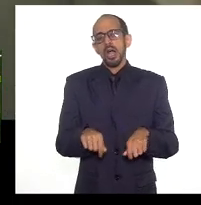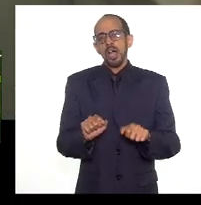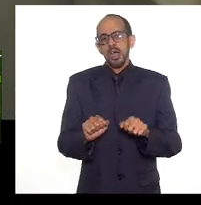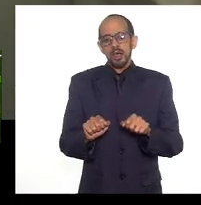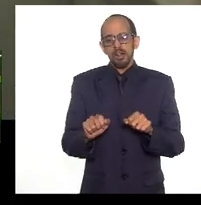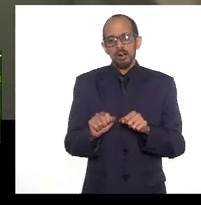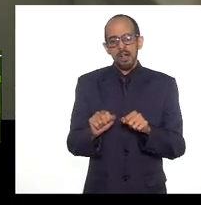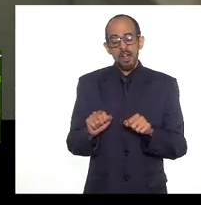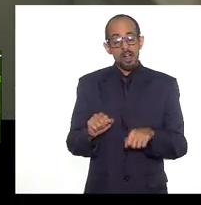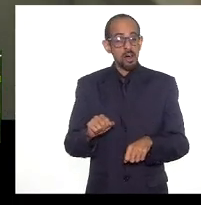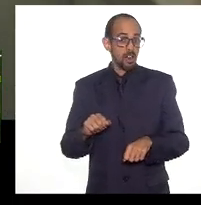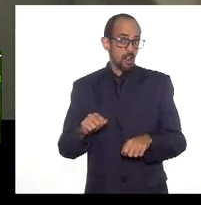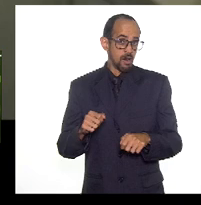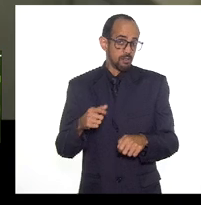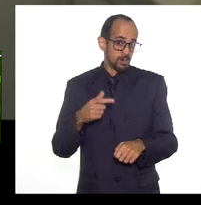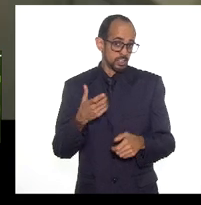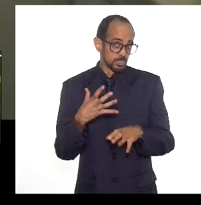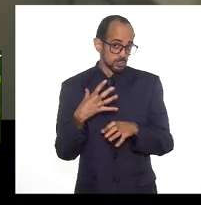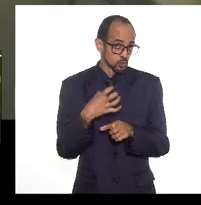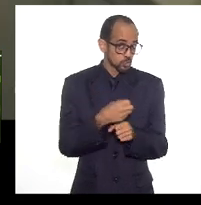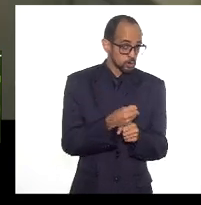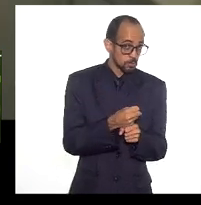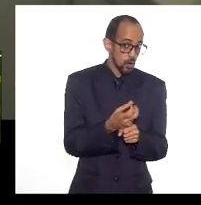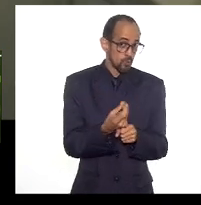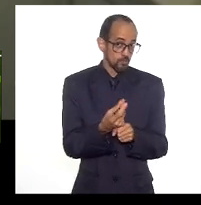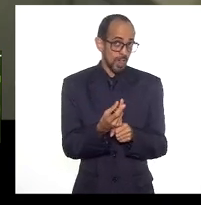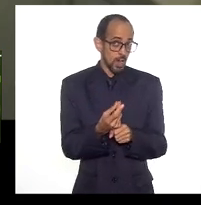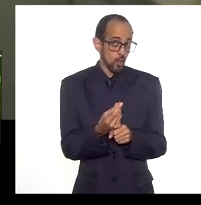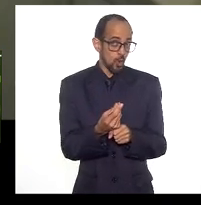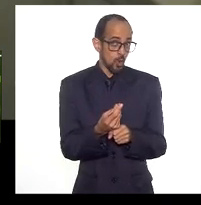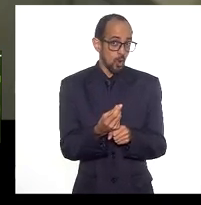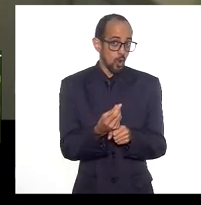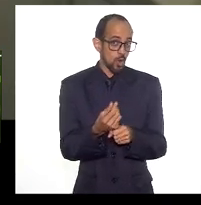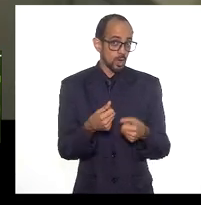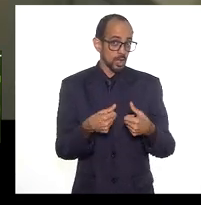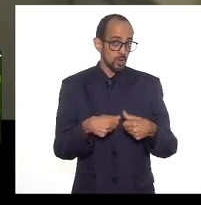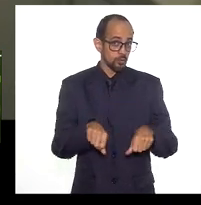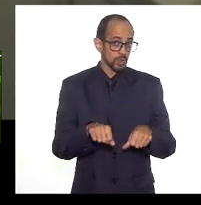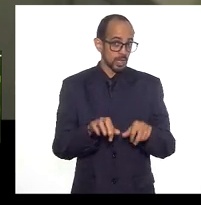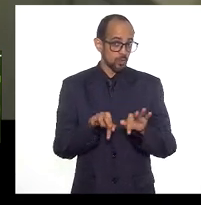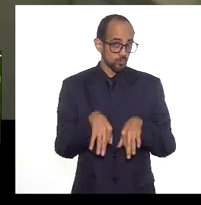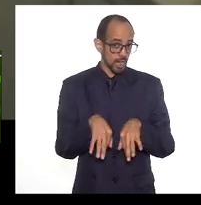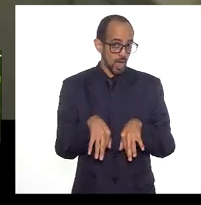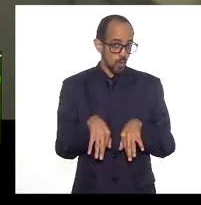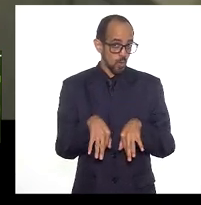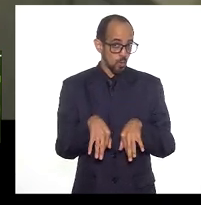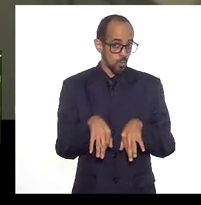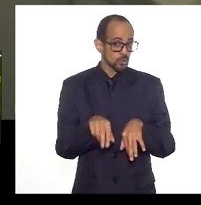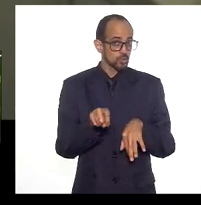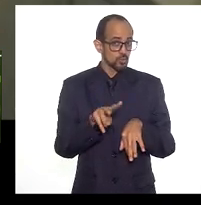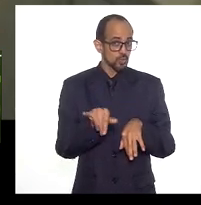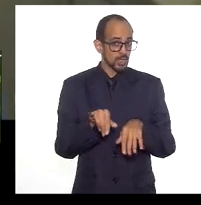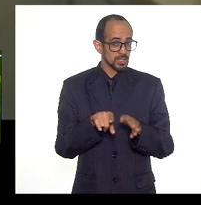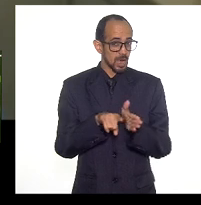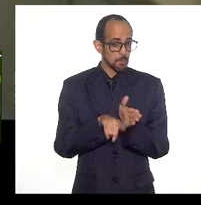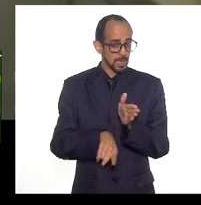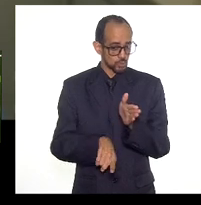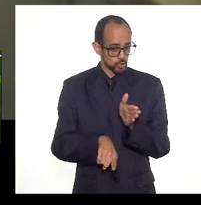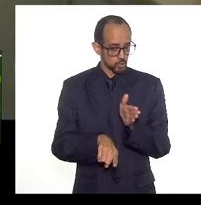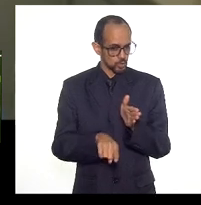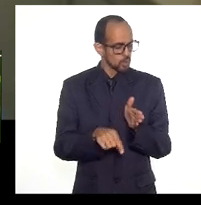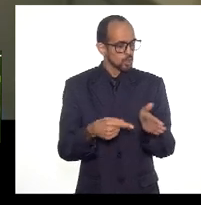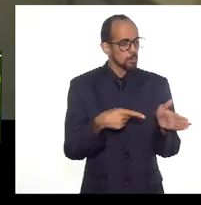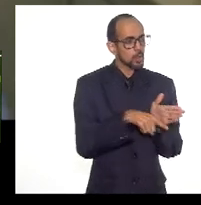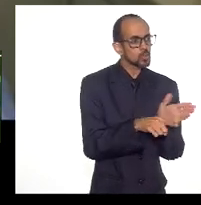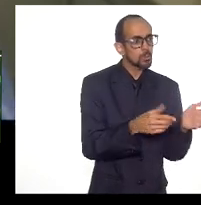belíssimo valor residual para ser reindustrializado. Isso é abatido? Não estou lhe perguntando agora,